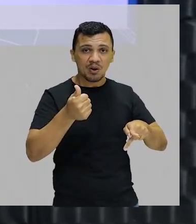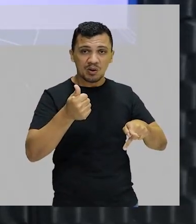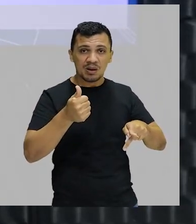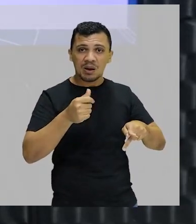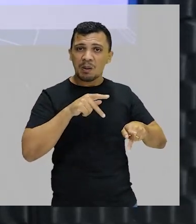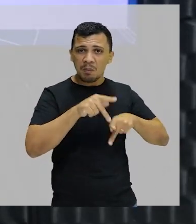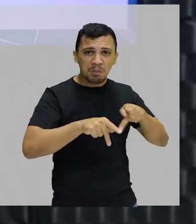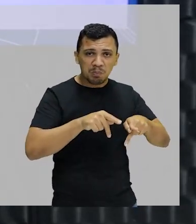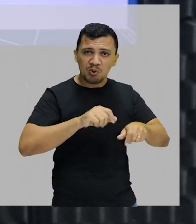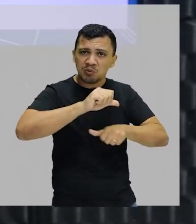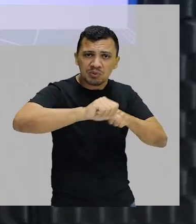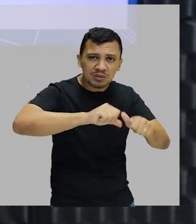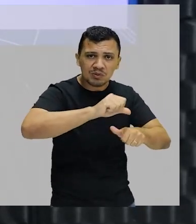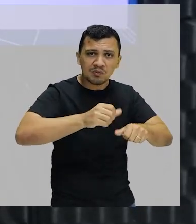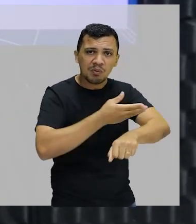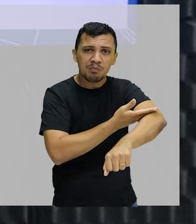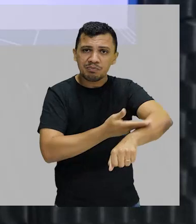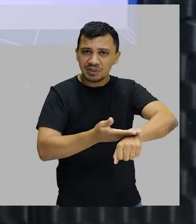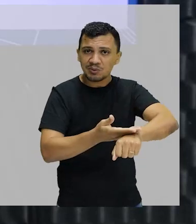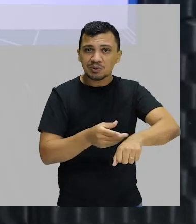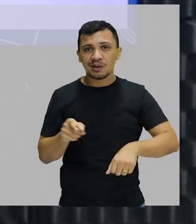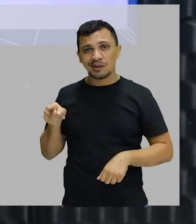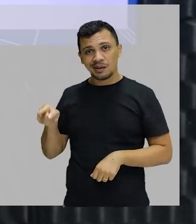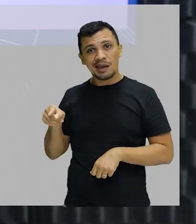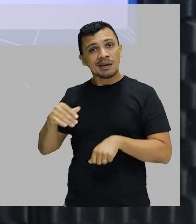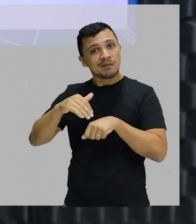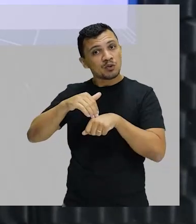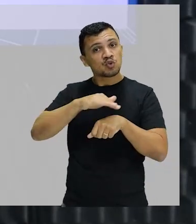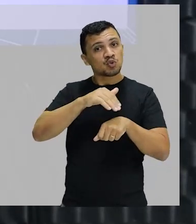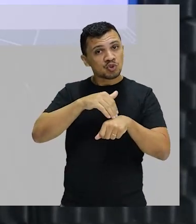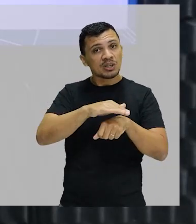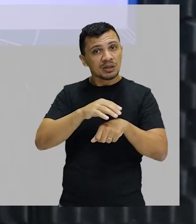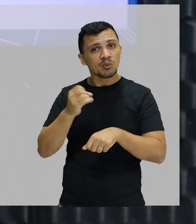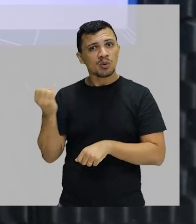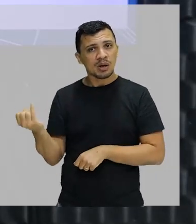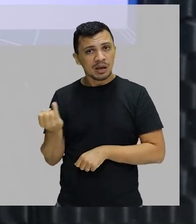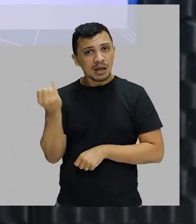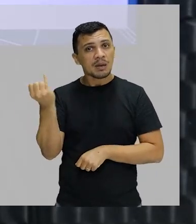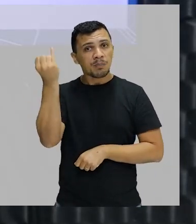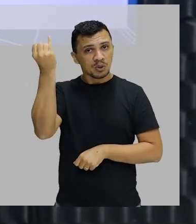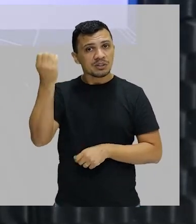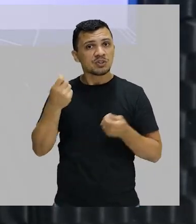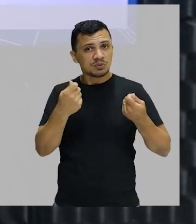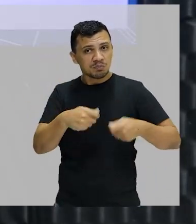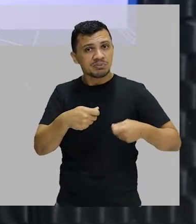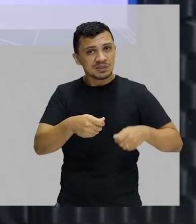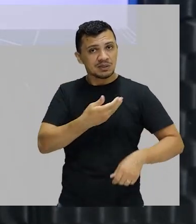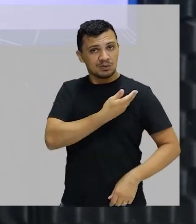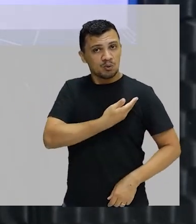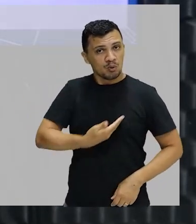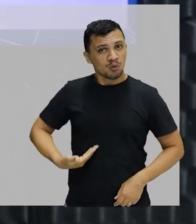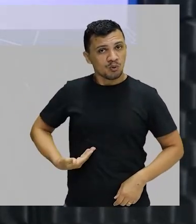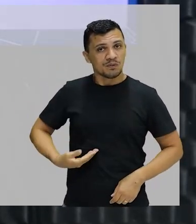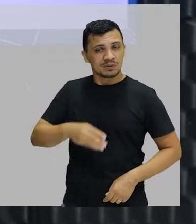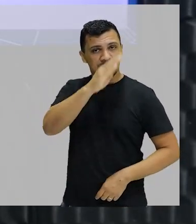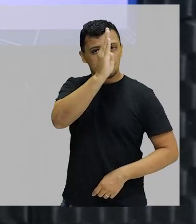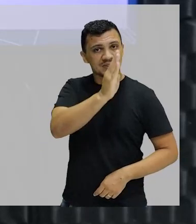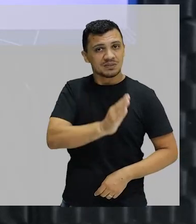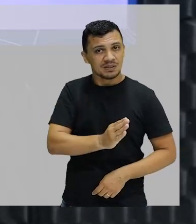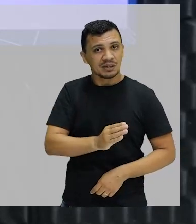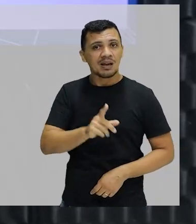população, chegou a sugerir que uma das medidas importantes que deveriam ser tomadas pelo governo brasileiro